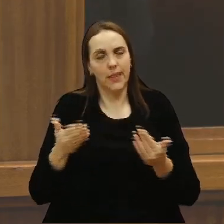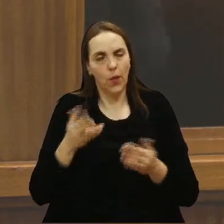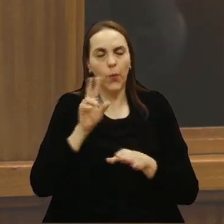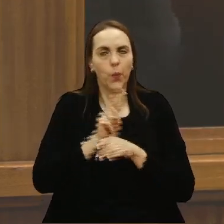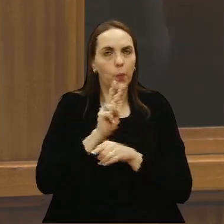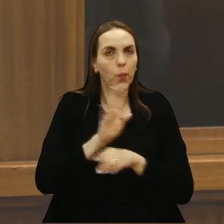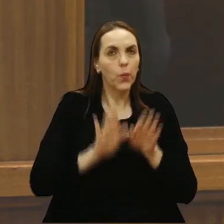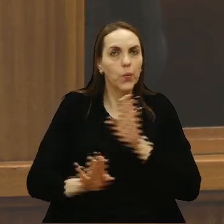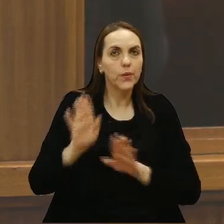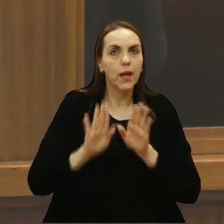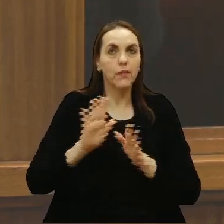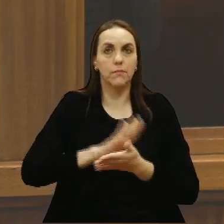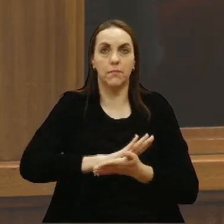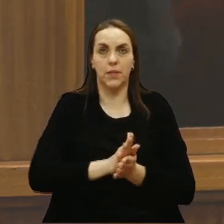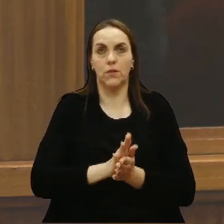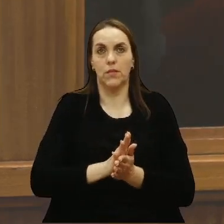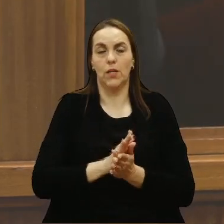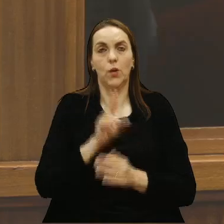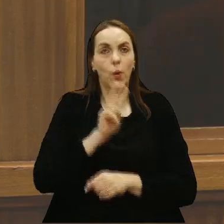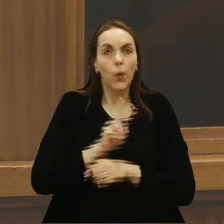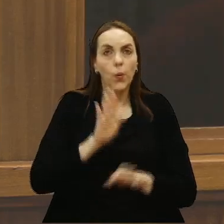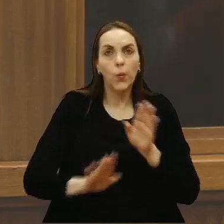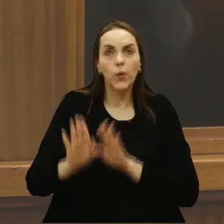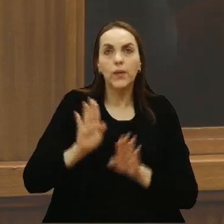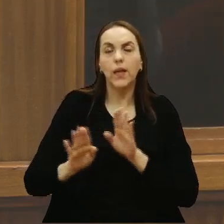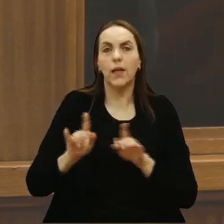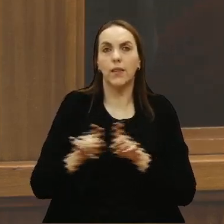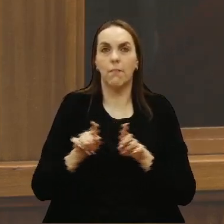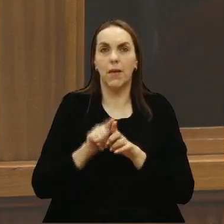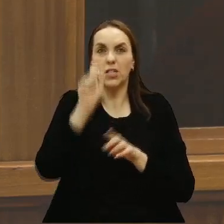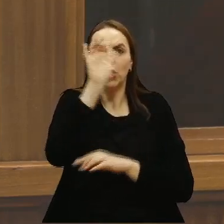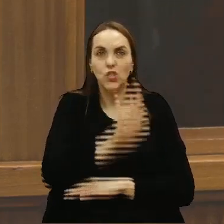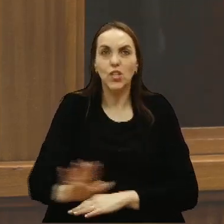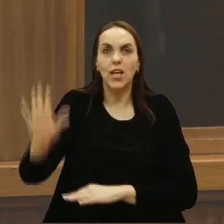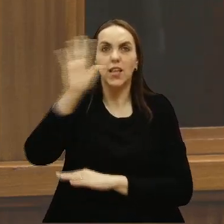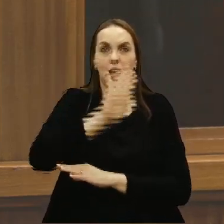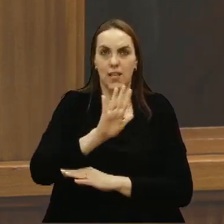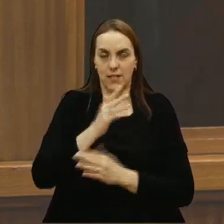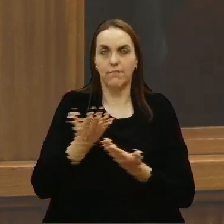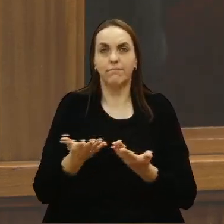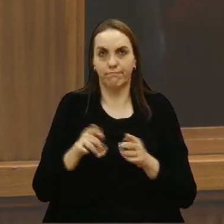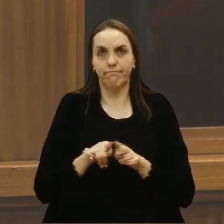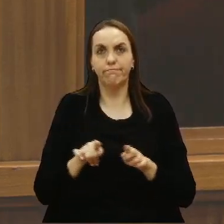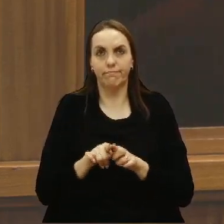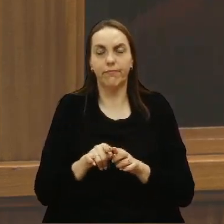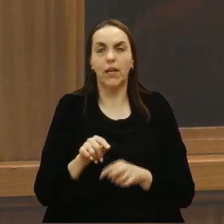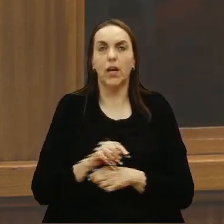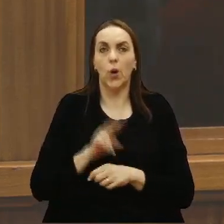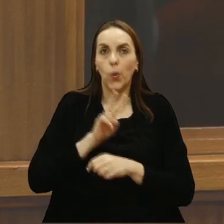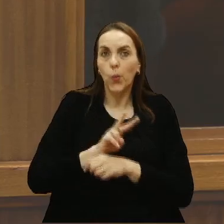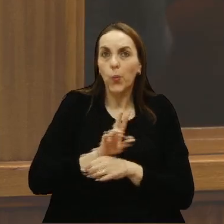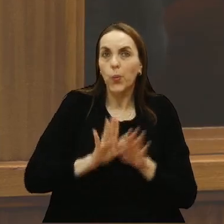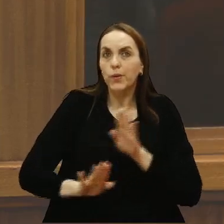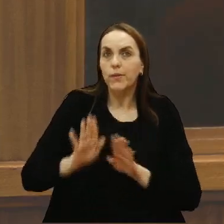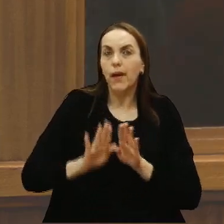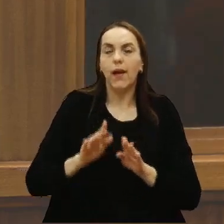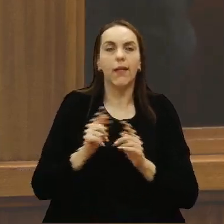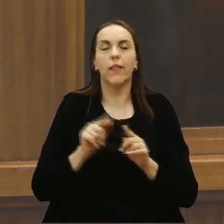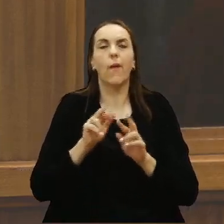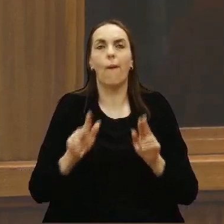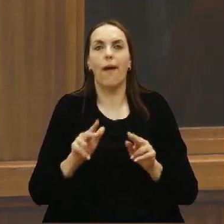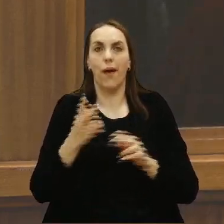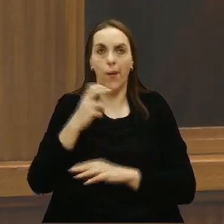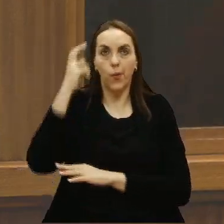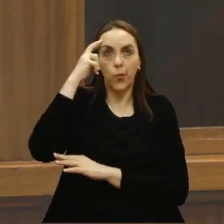cuidar com o nosso preconceito, vamos cuidar com a generalização e vamos cuidar para não tratar as